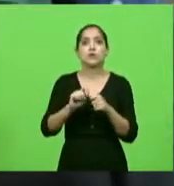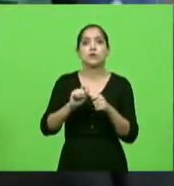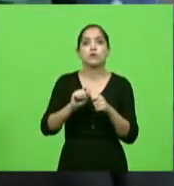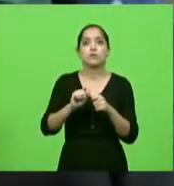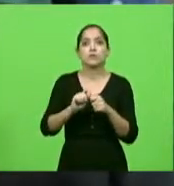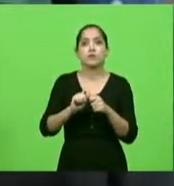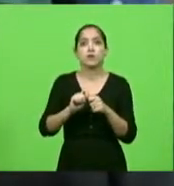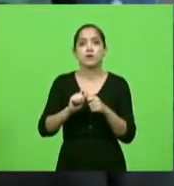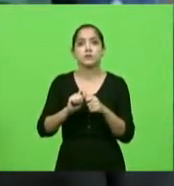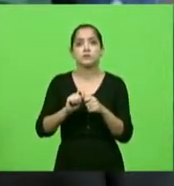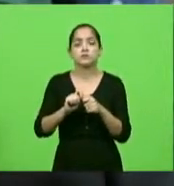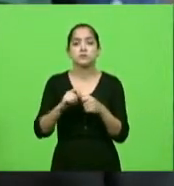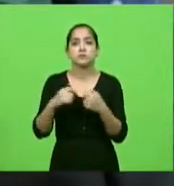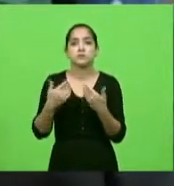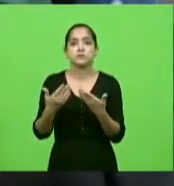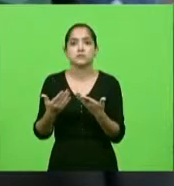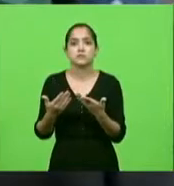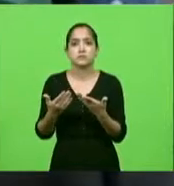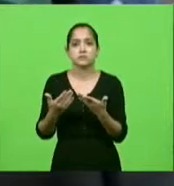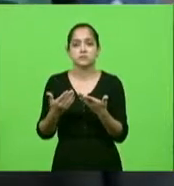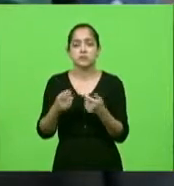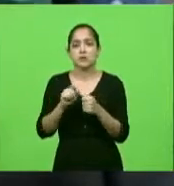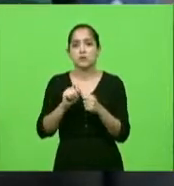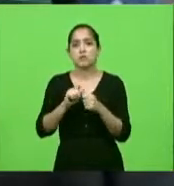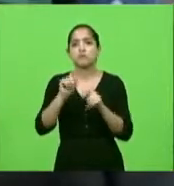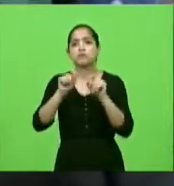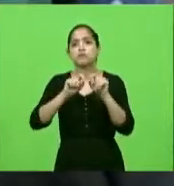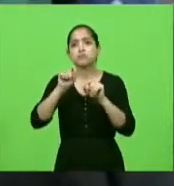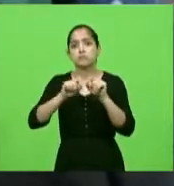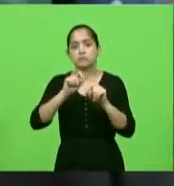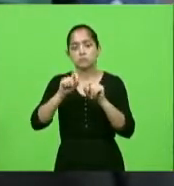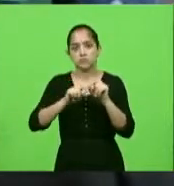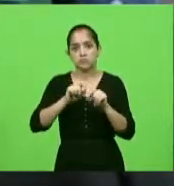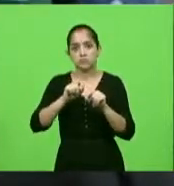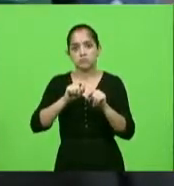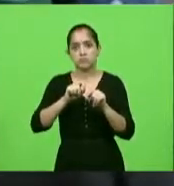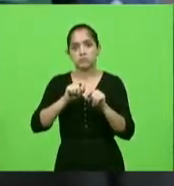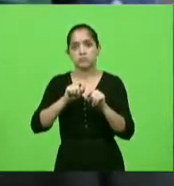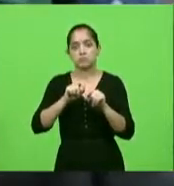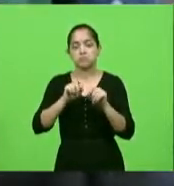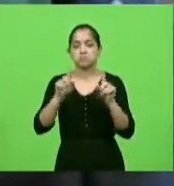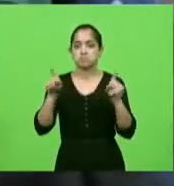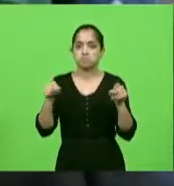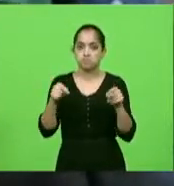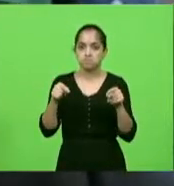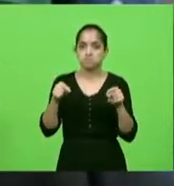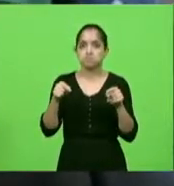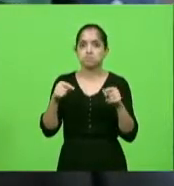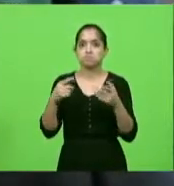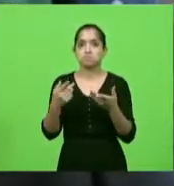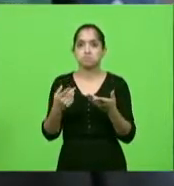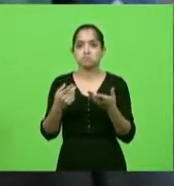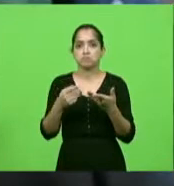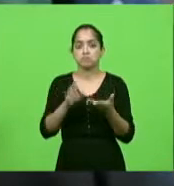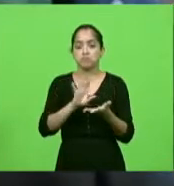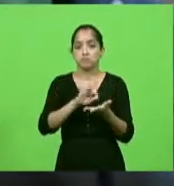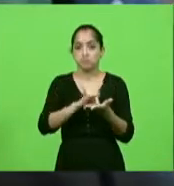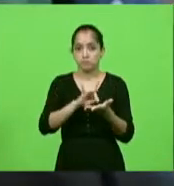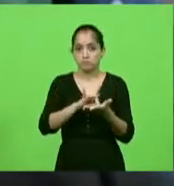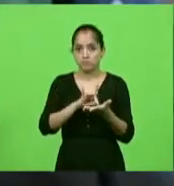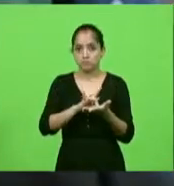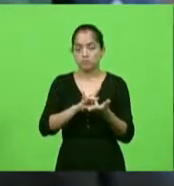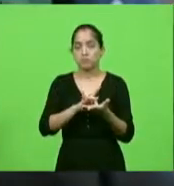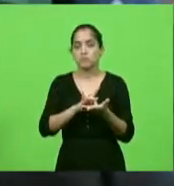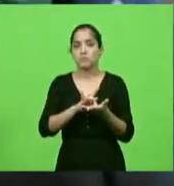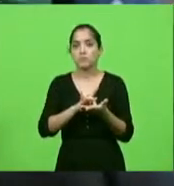o Fernando, nem ligando, fecho aspas, transcrição original. O mesmo